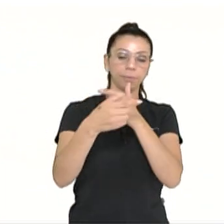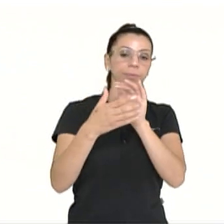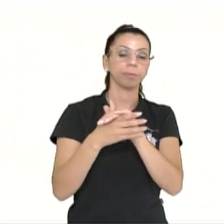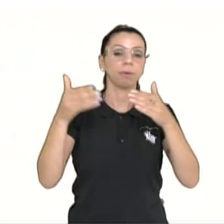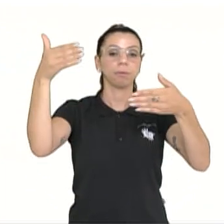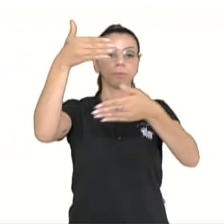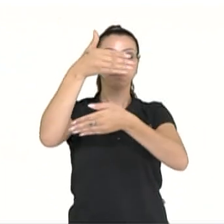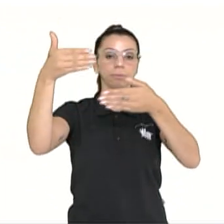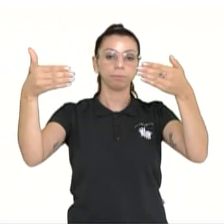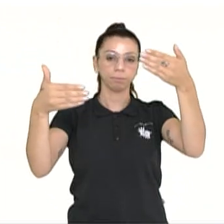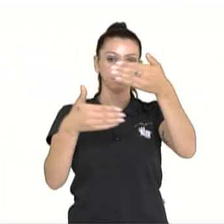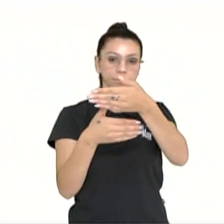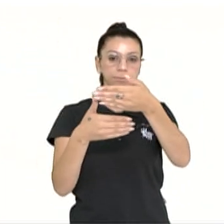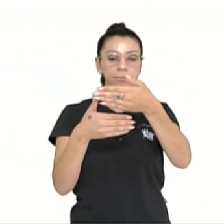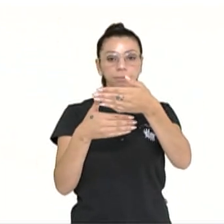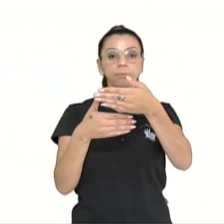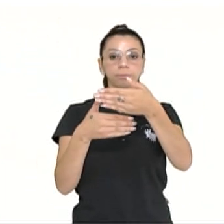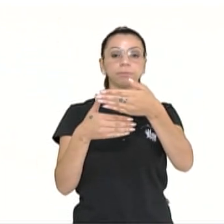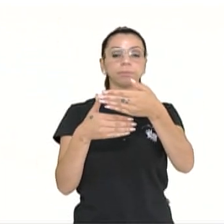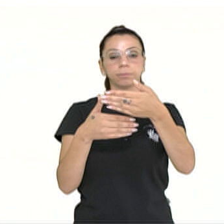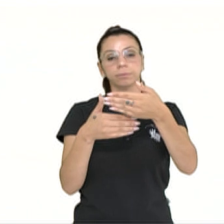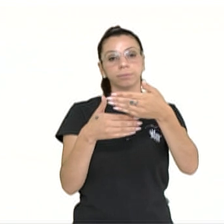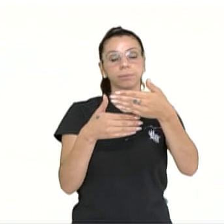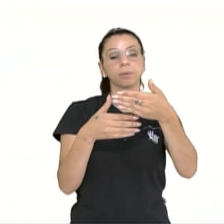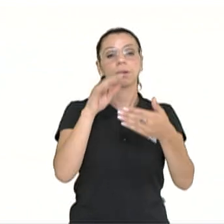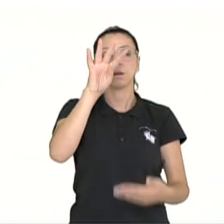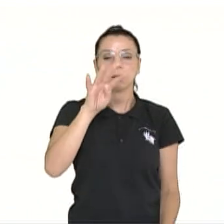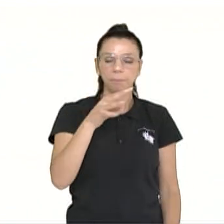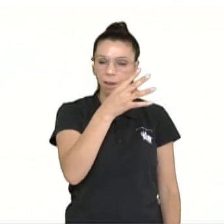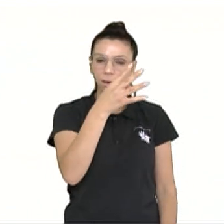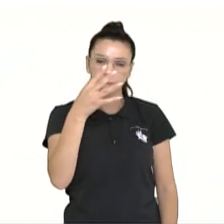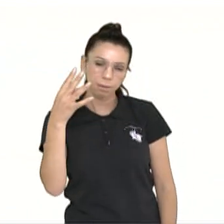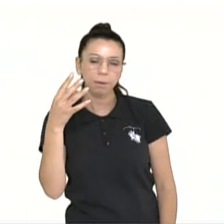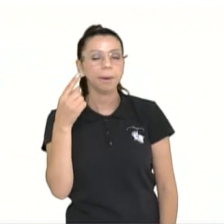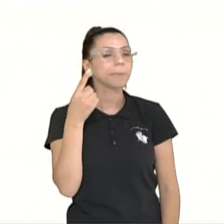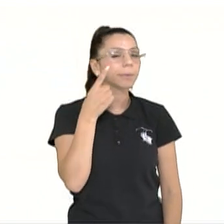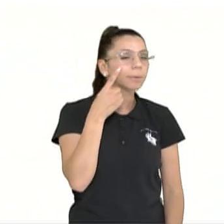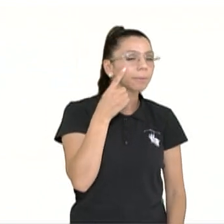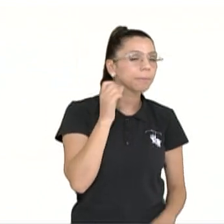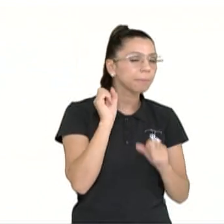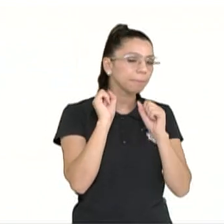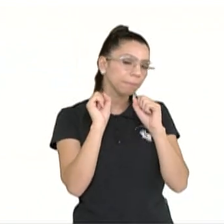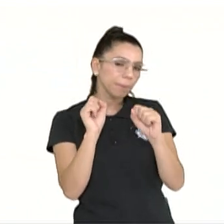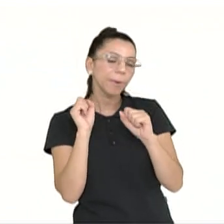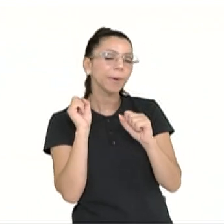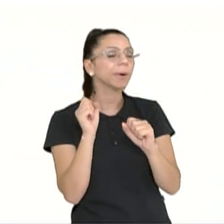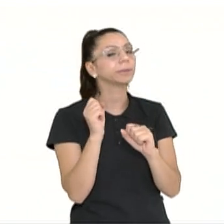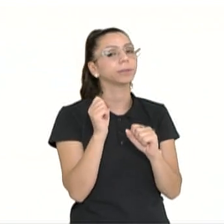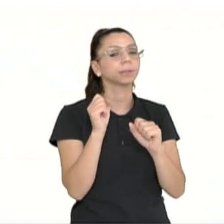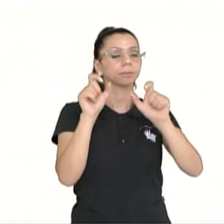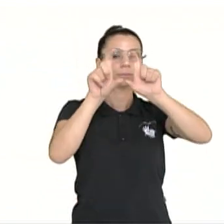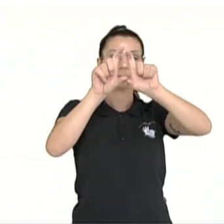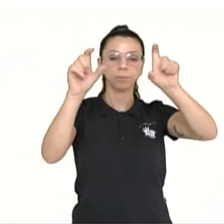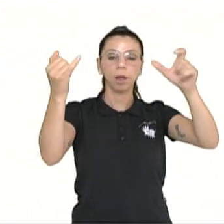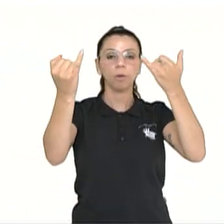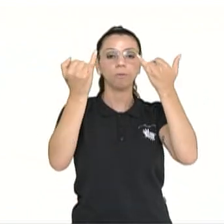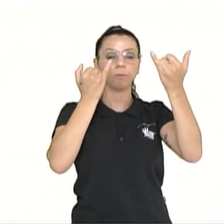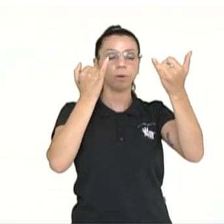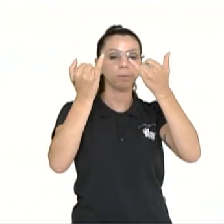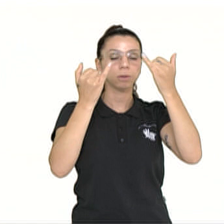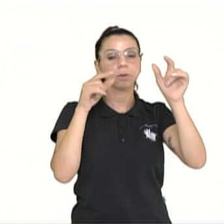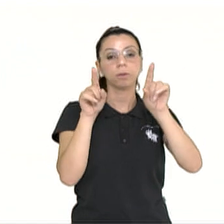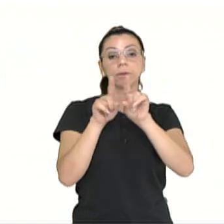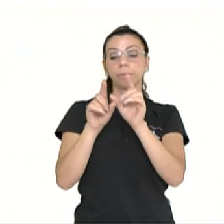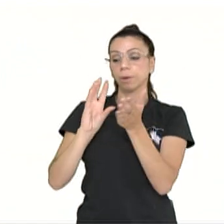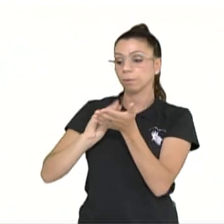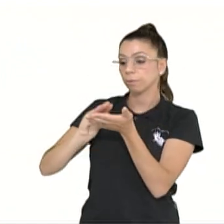tela da nossa aula a tabelinha, para que você possa ficar com o enunciado e com os